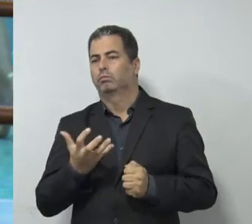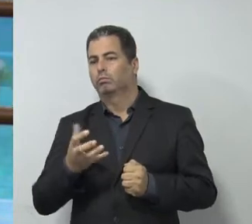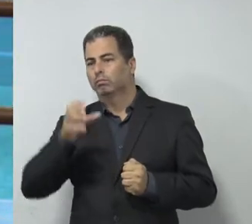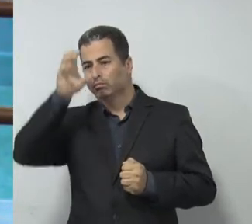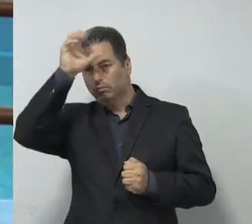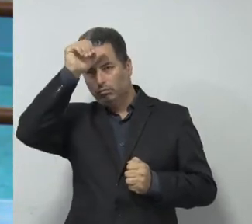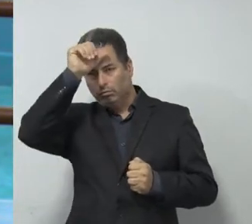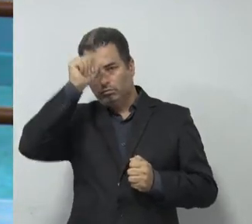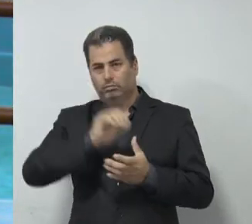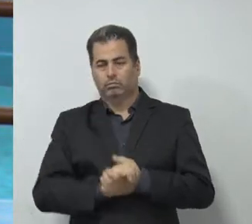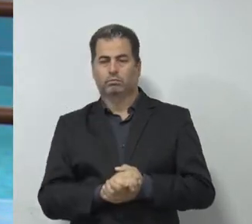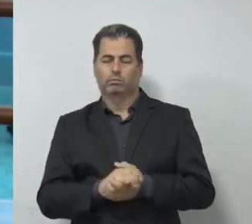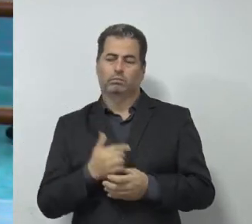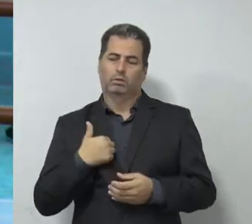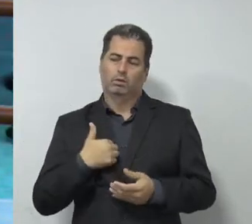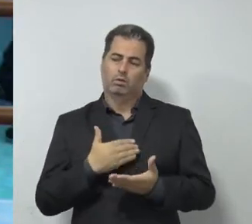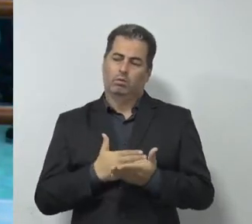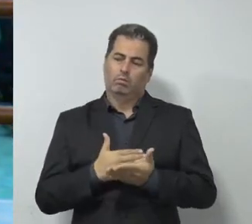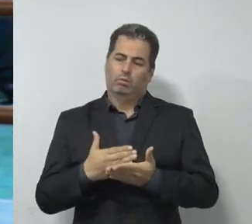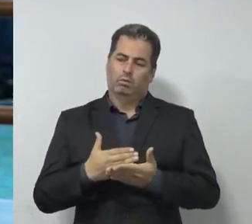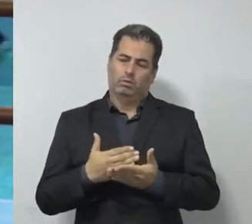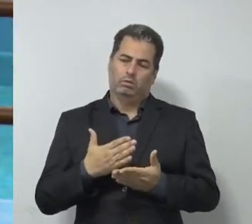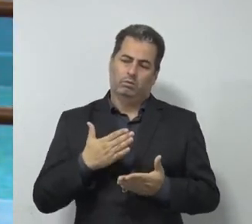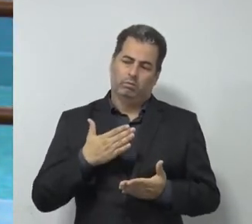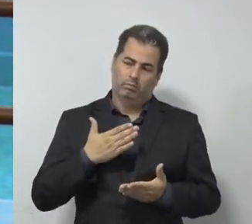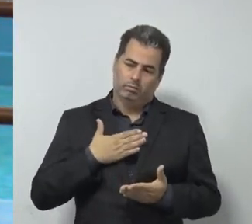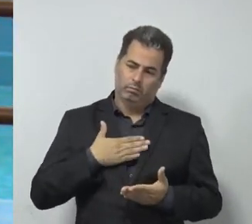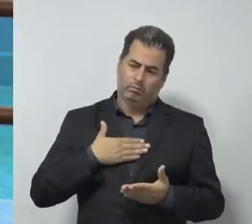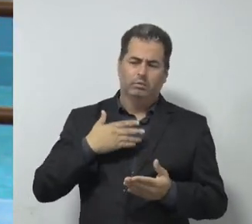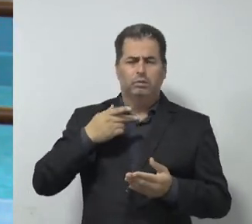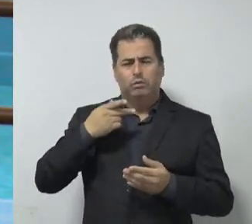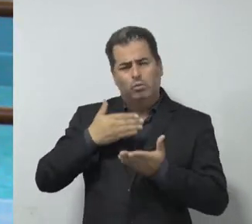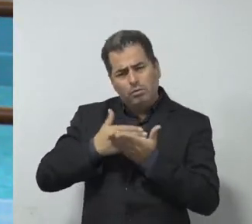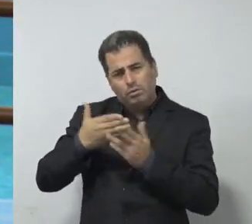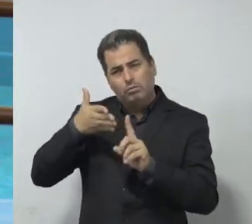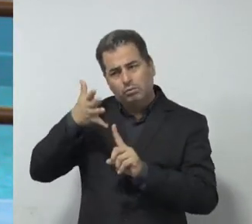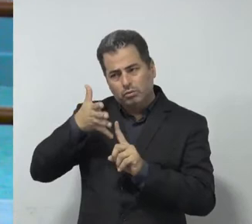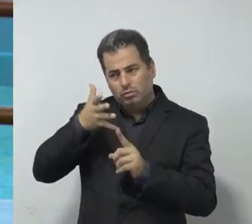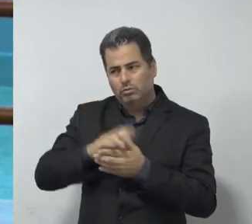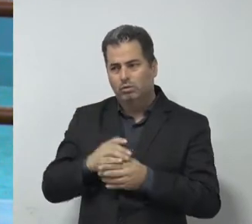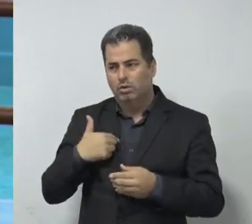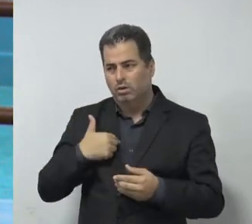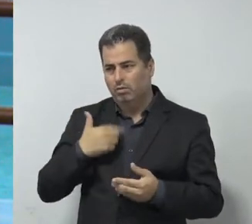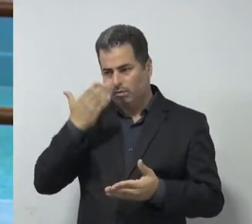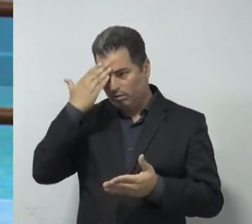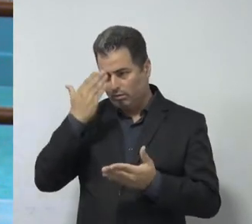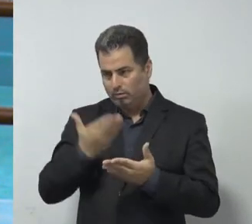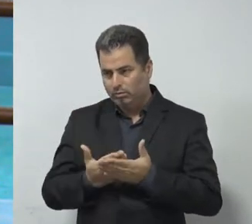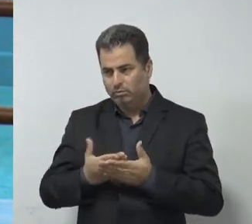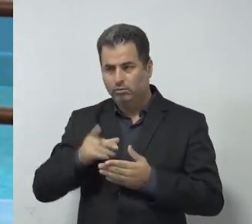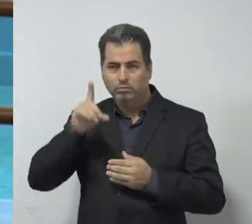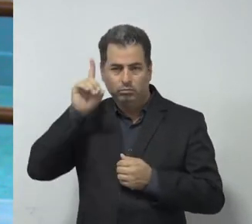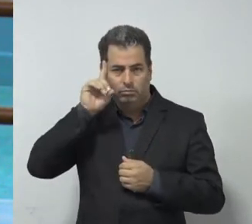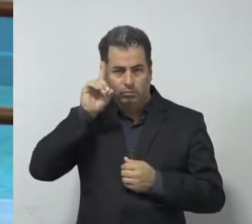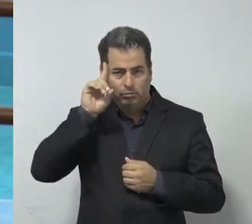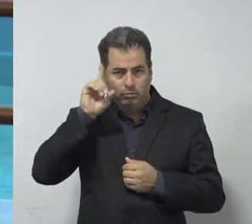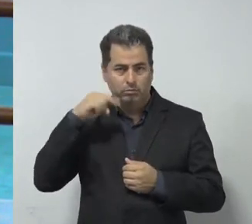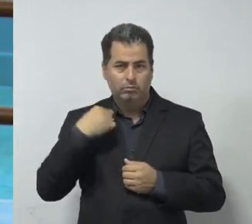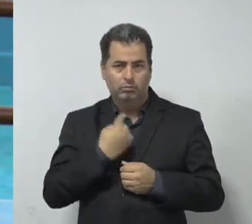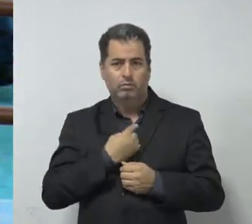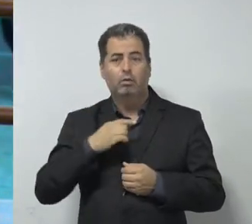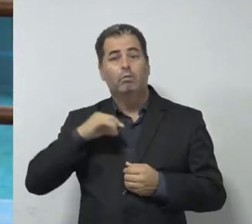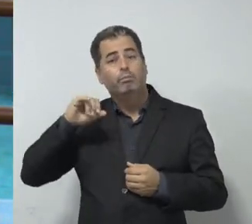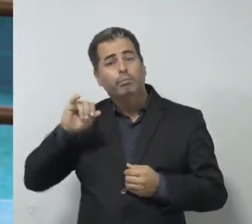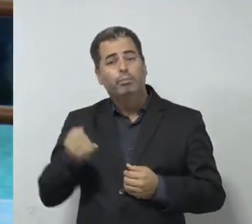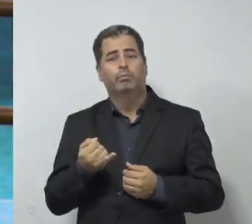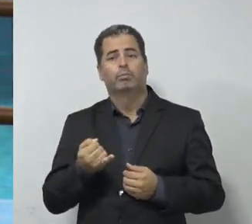como eu iniciei o meu discurso, eu acredito que todos os dias nós temos a oportunidade de aprender algo